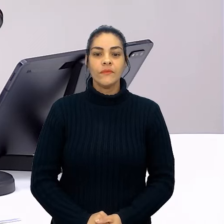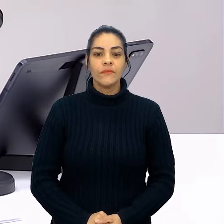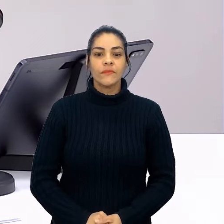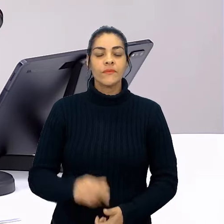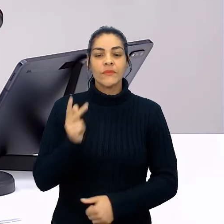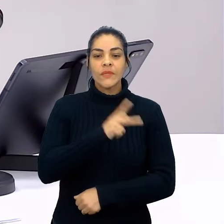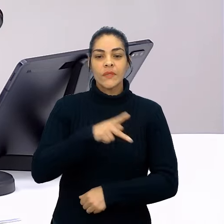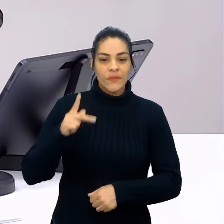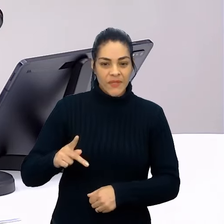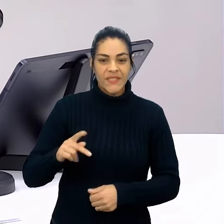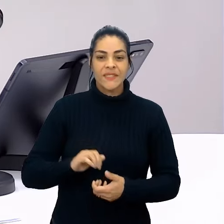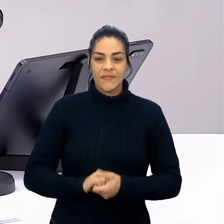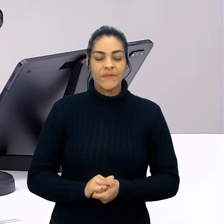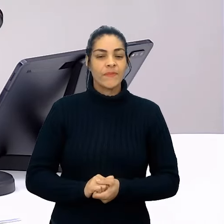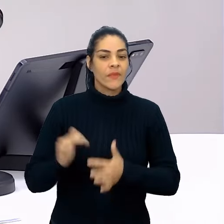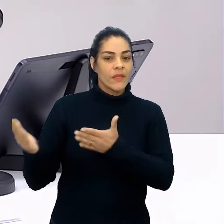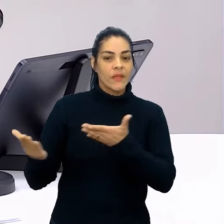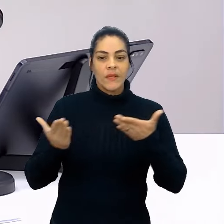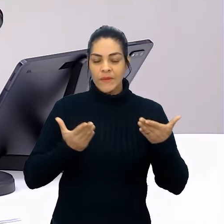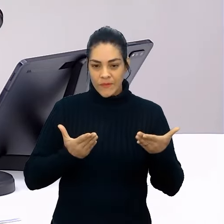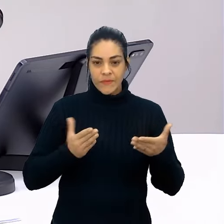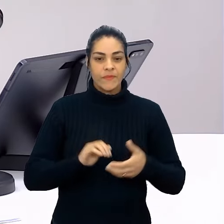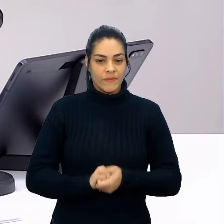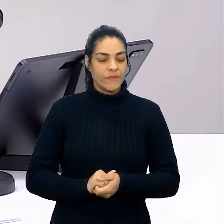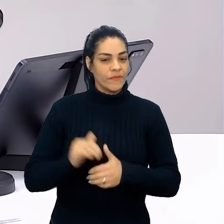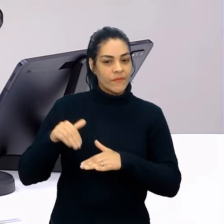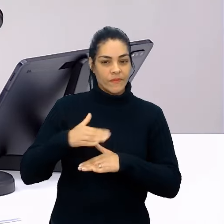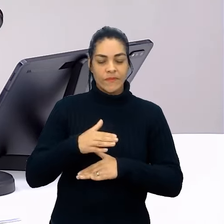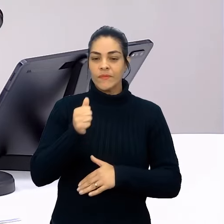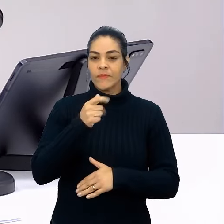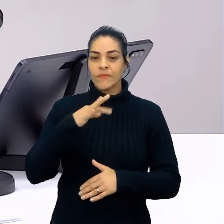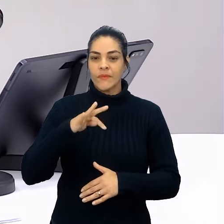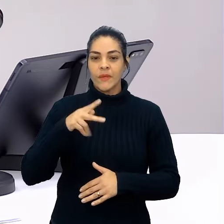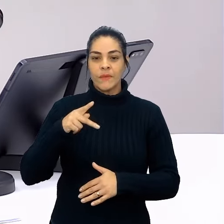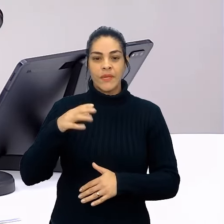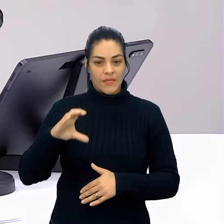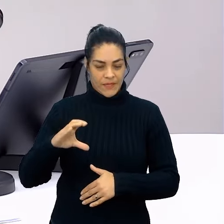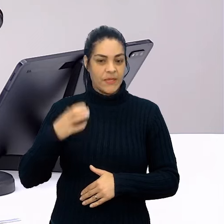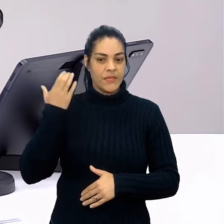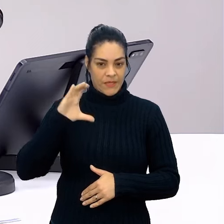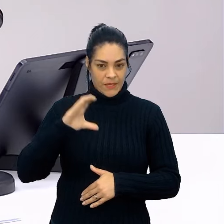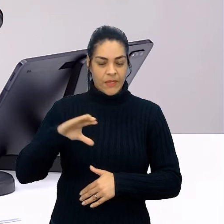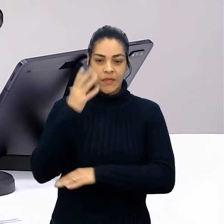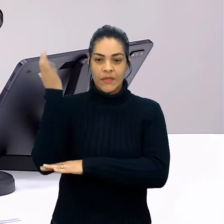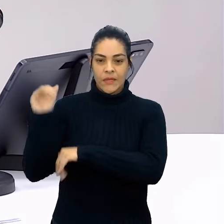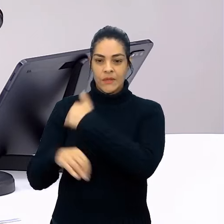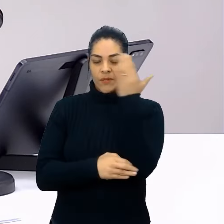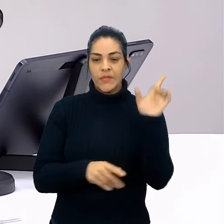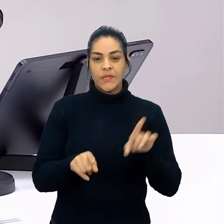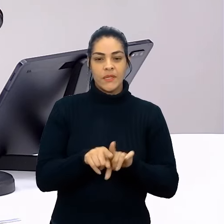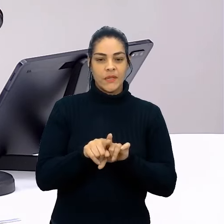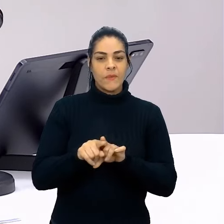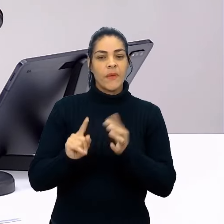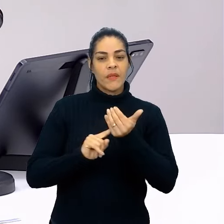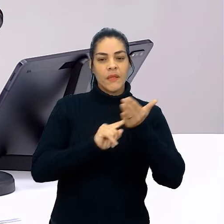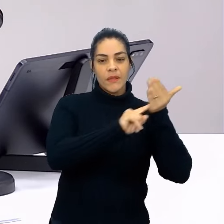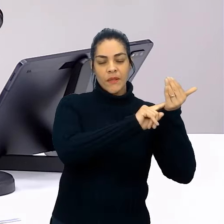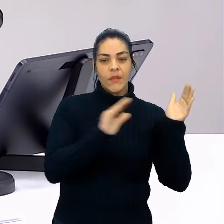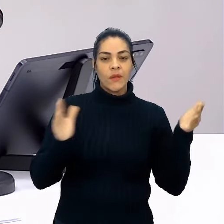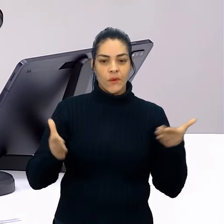Professores e professoras, bem-vindos e bem-vindas para mais um ATPC de Ciências da Natureza e Suas Tecnologias. Hoje o